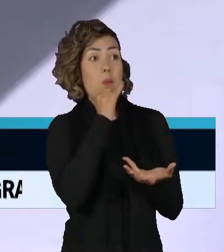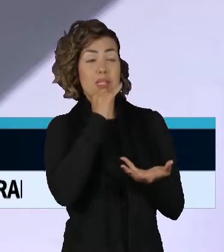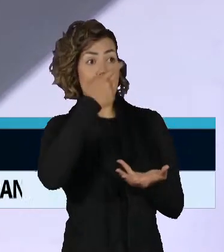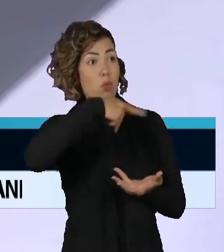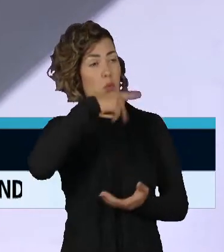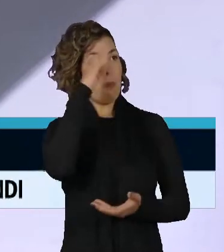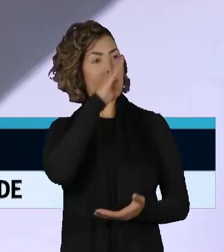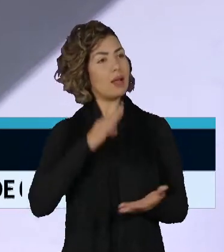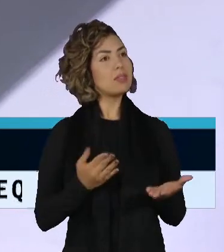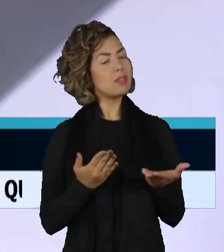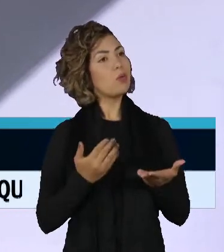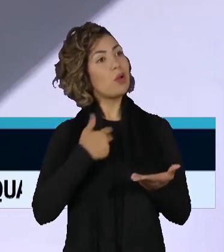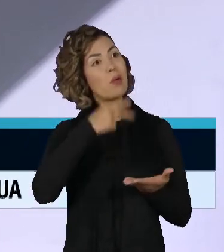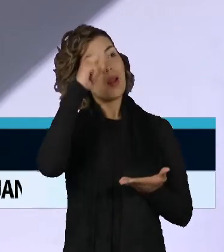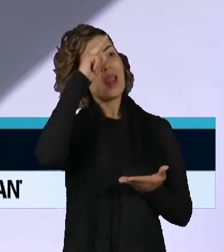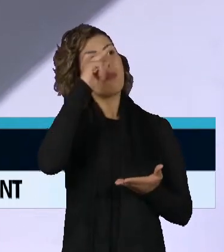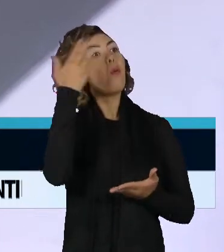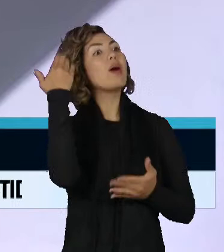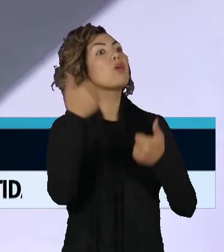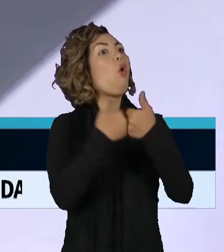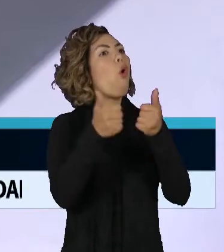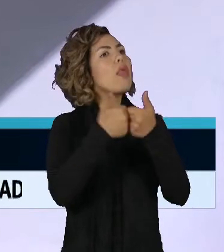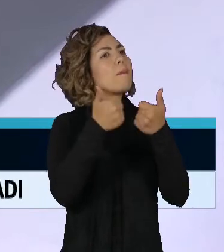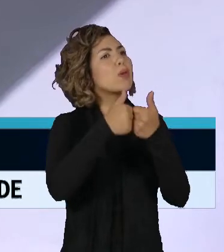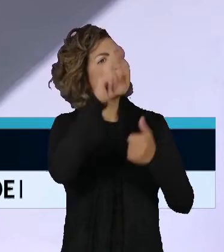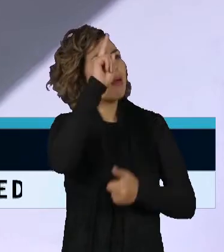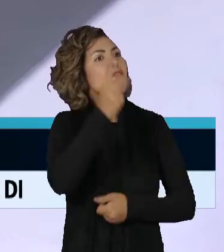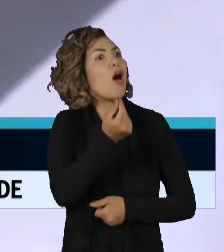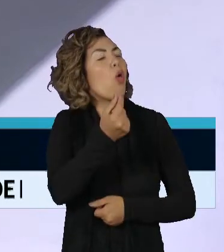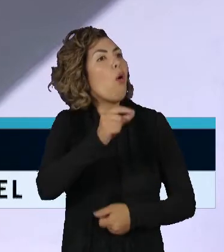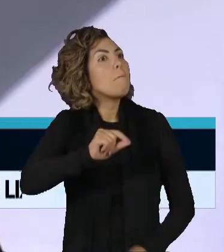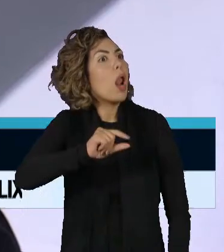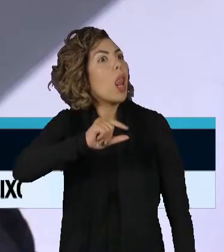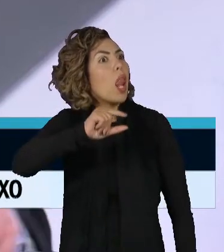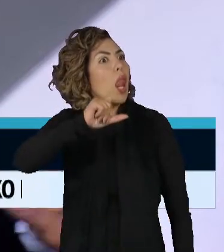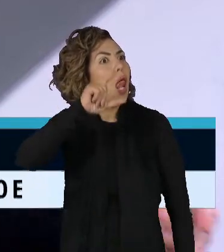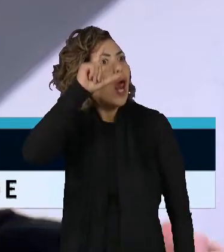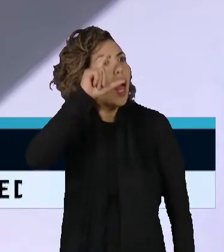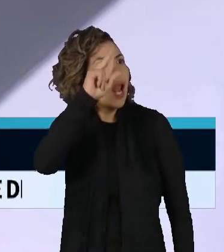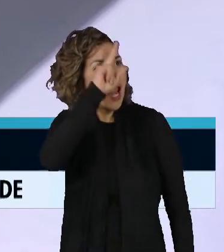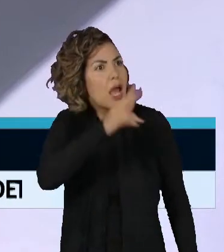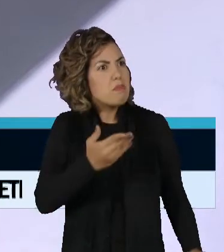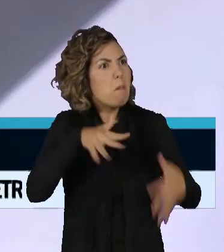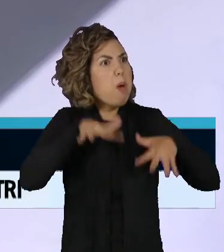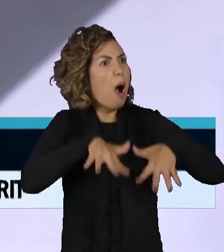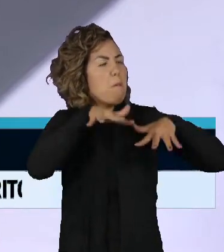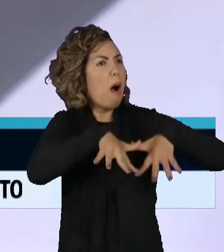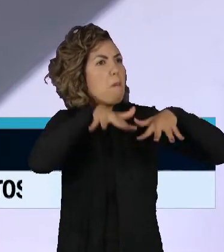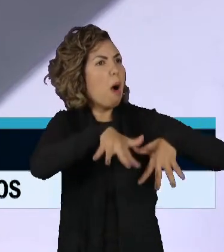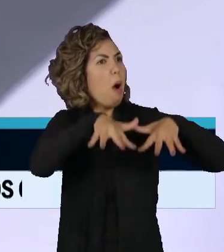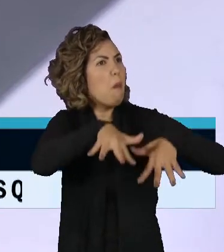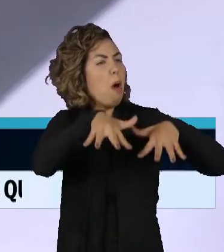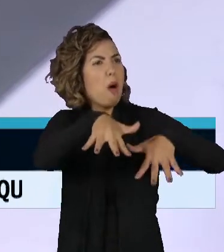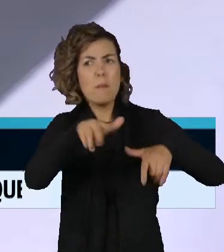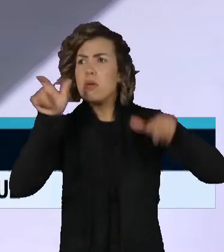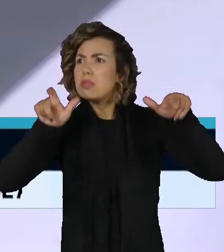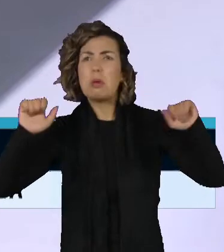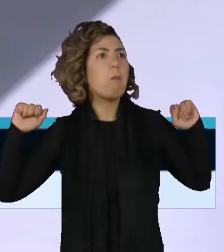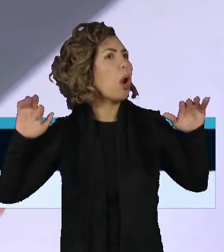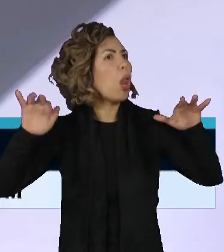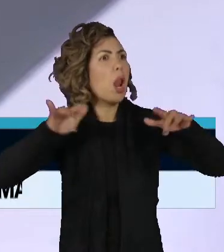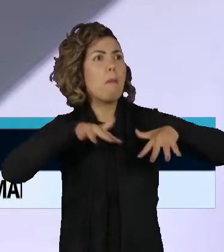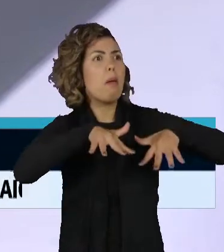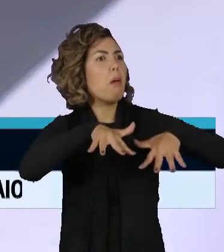uma questão, lembro do aumento da passagem de ônibus, e gerou um movimento nacional sem